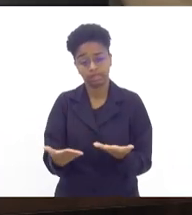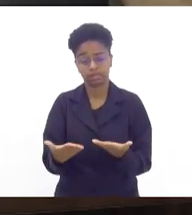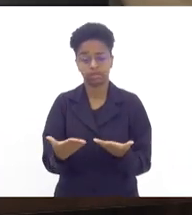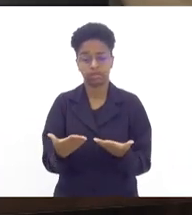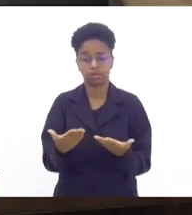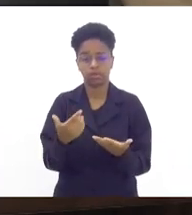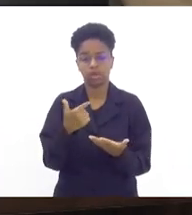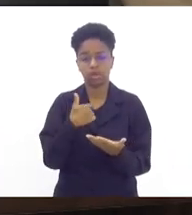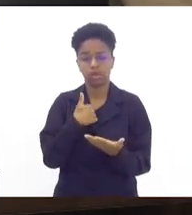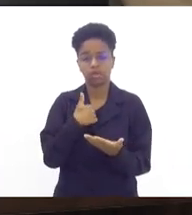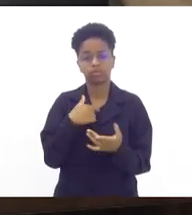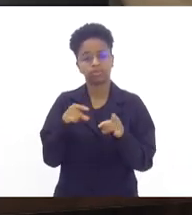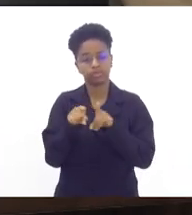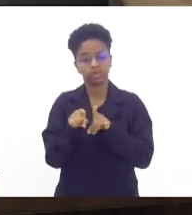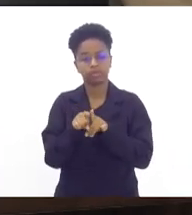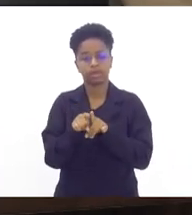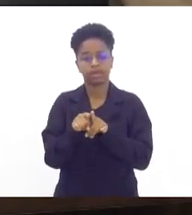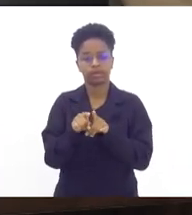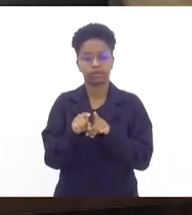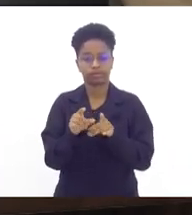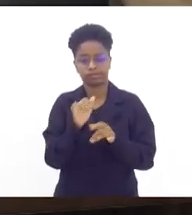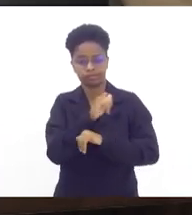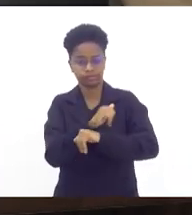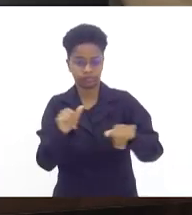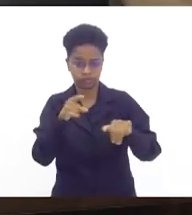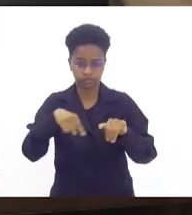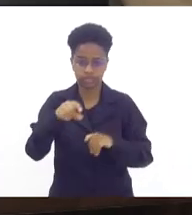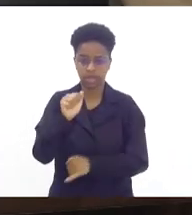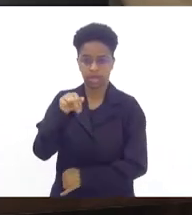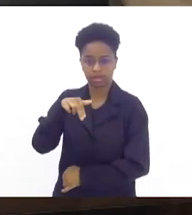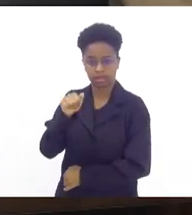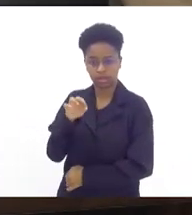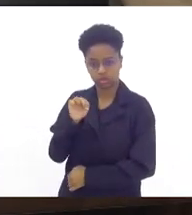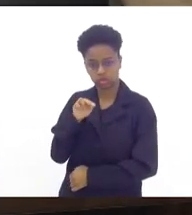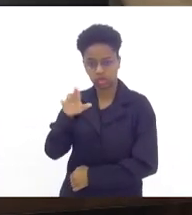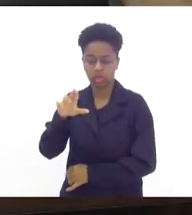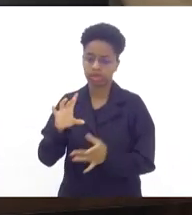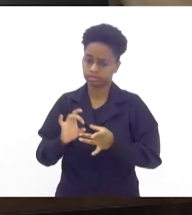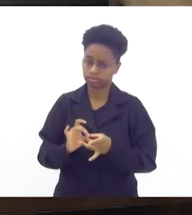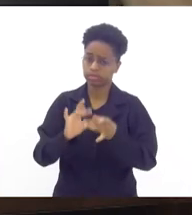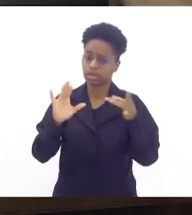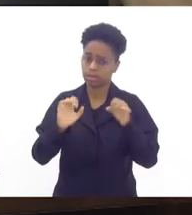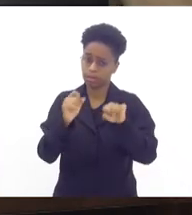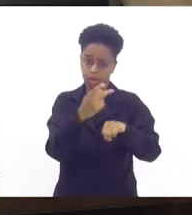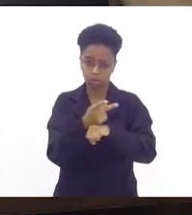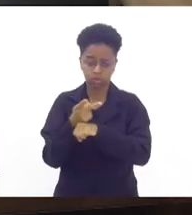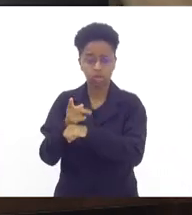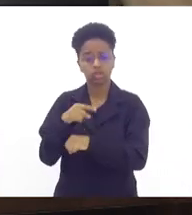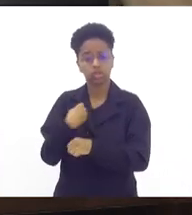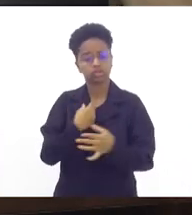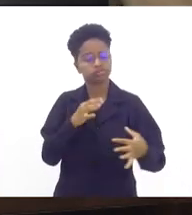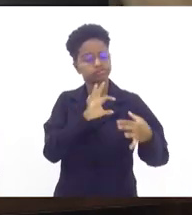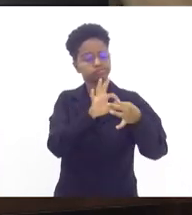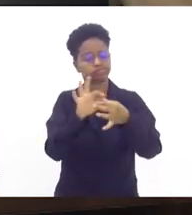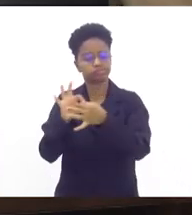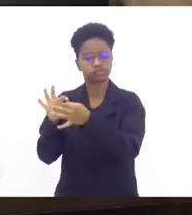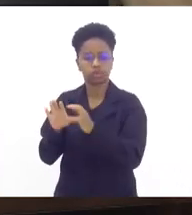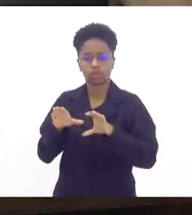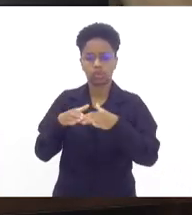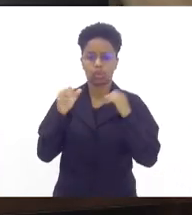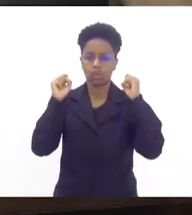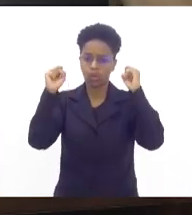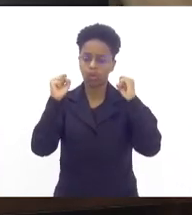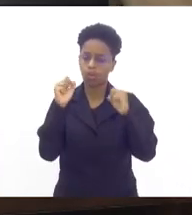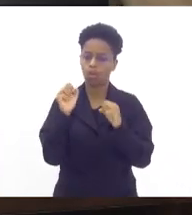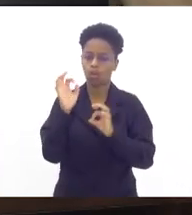coloque também aqui a natória à disposição do estado do município para que a gente possa fazer uma parceria junto as torcidas organizadas e a gente possa também